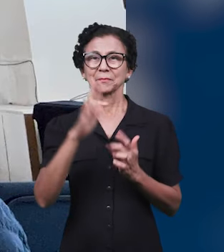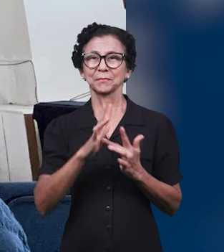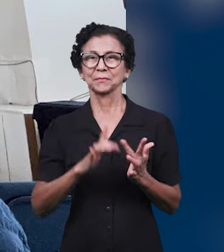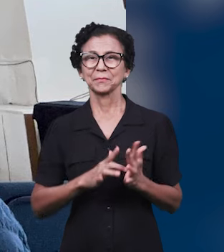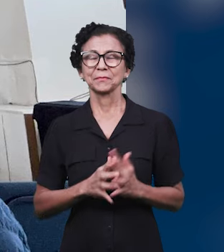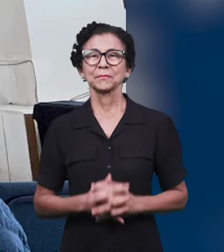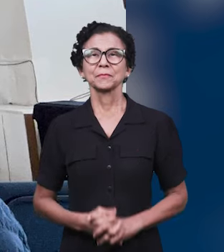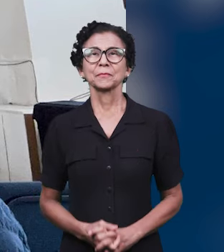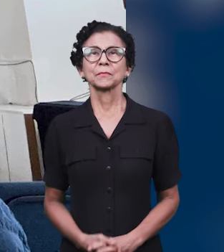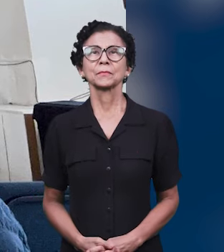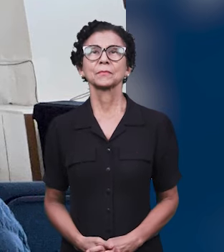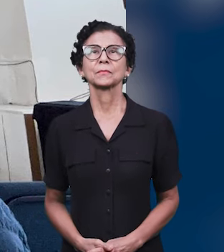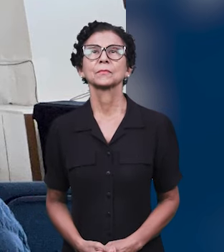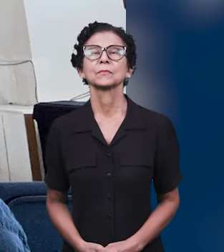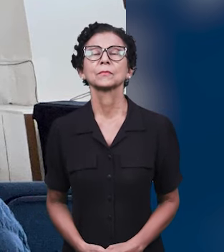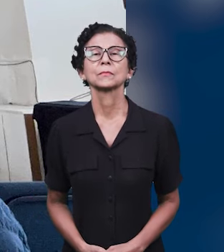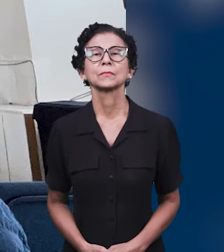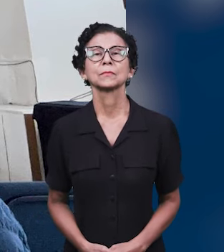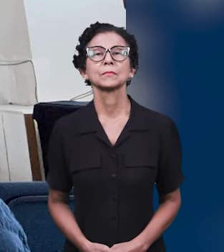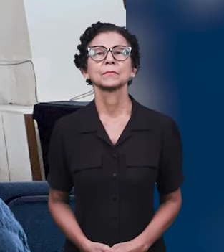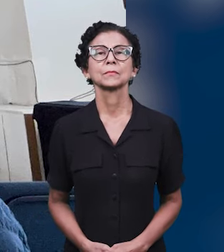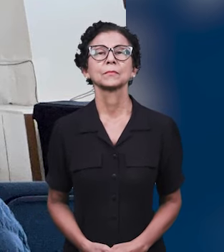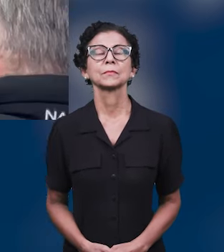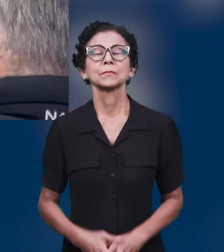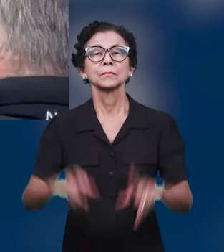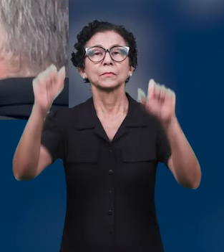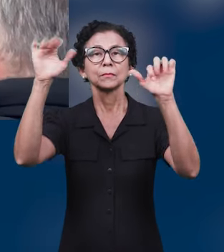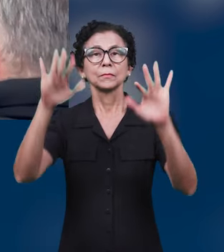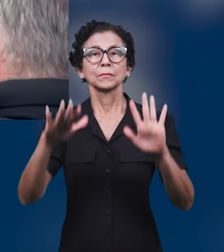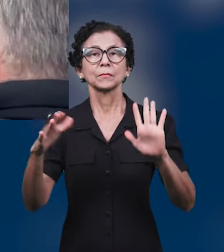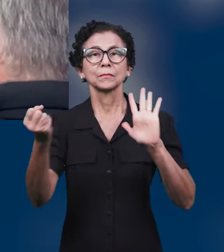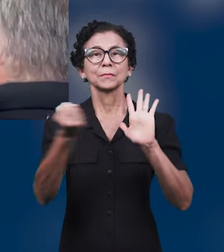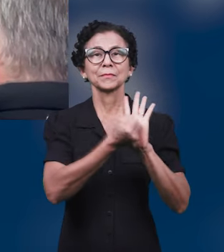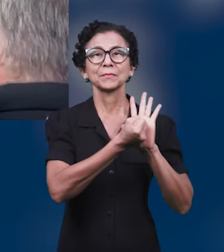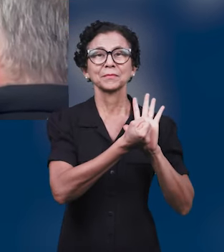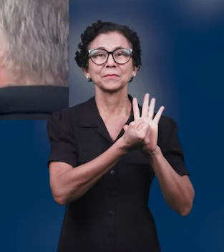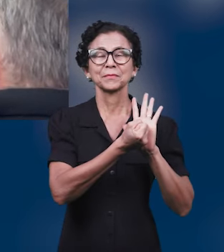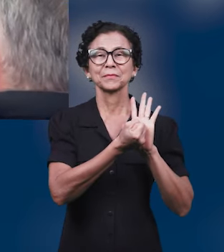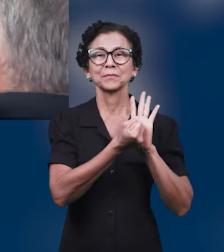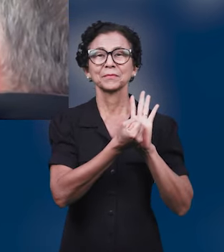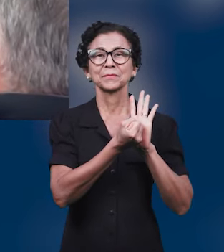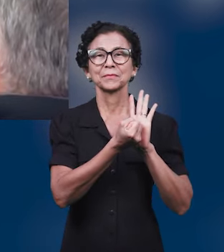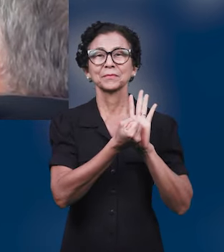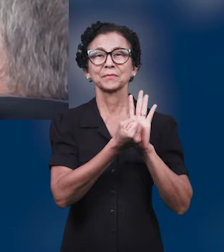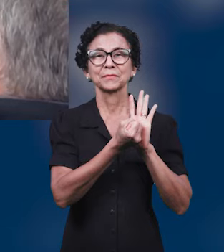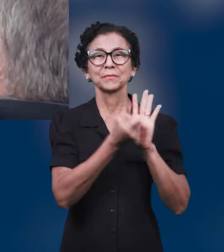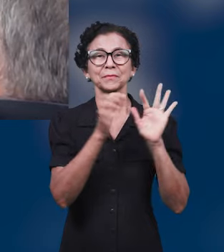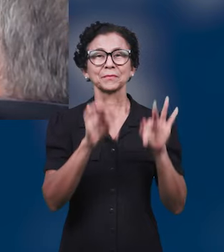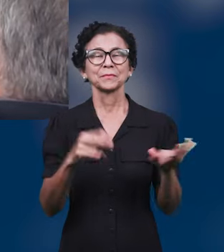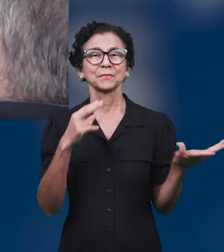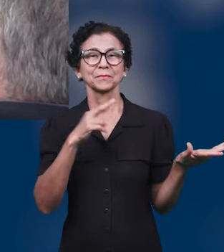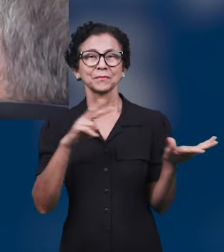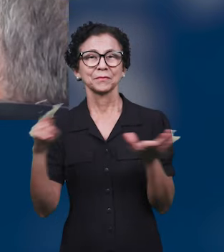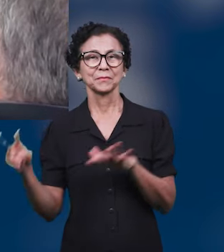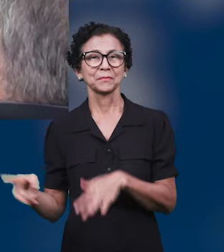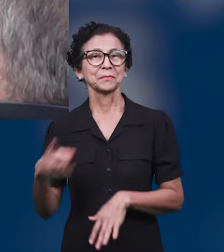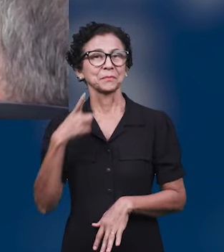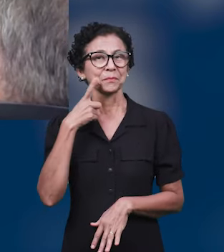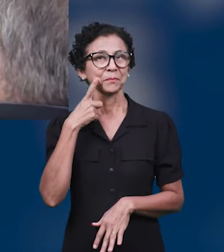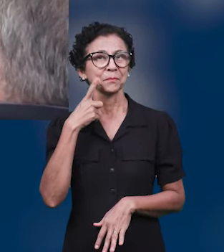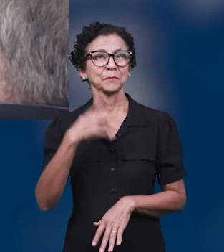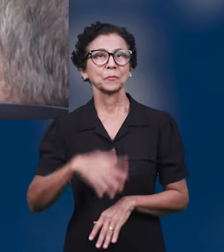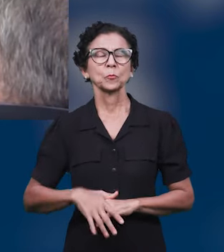vivo para as demais igrejas no Canadá. A primeira aula foi ministrada pelo pastor Rodrigo França, transmitida diretamente